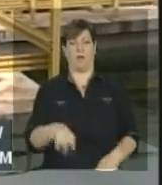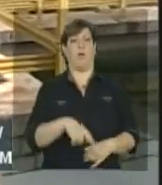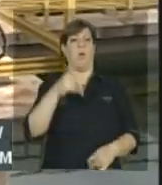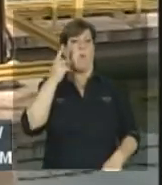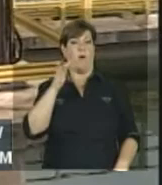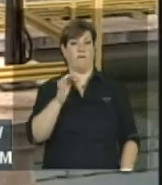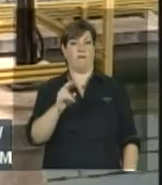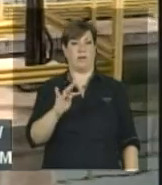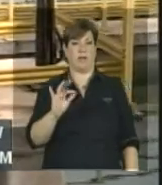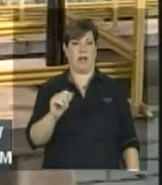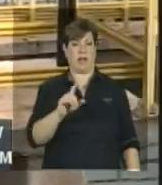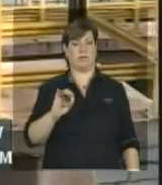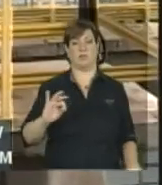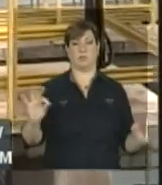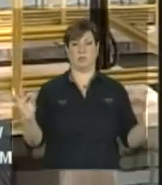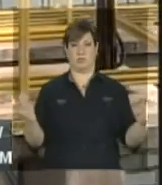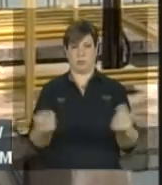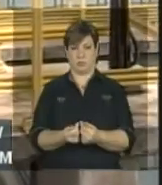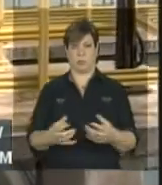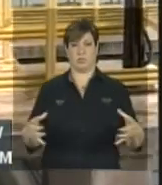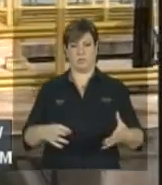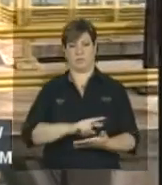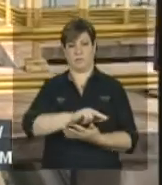São Gonçalo do Amarante.